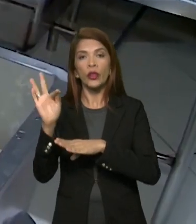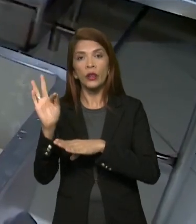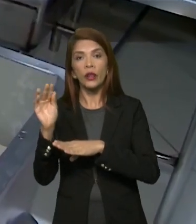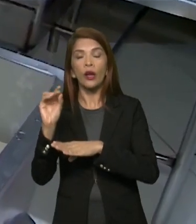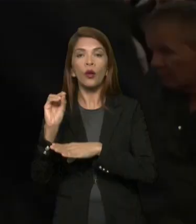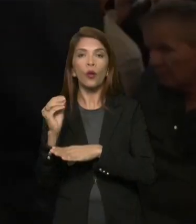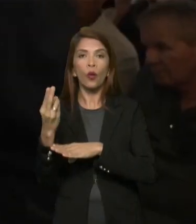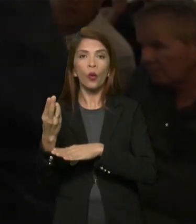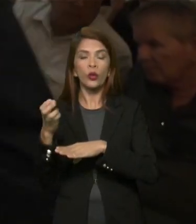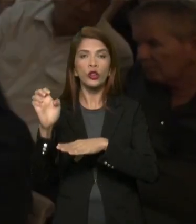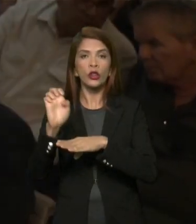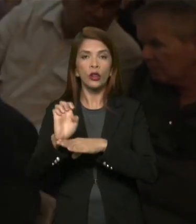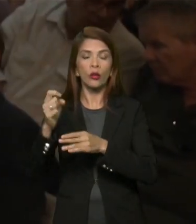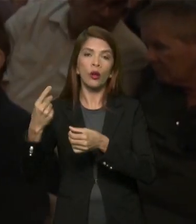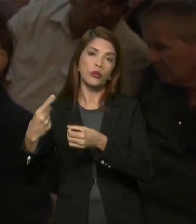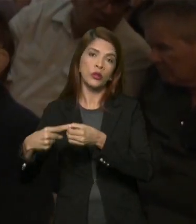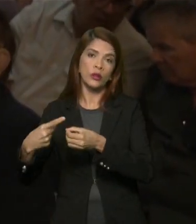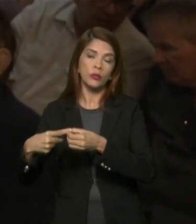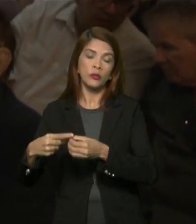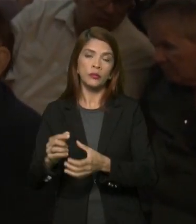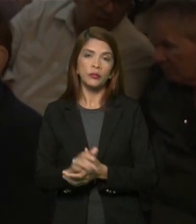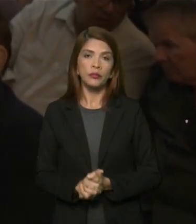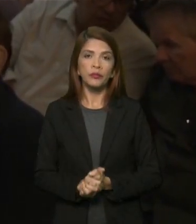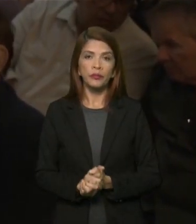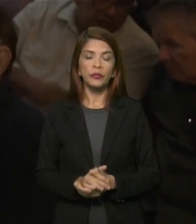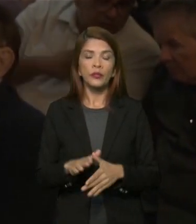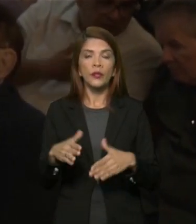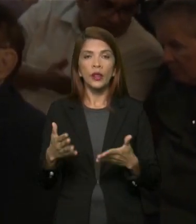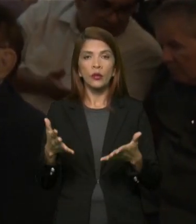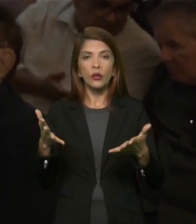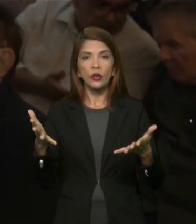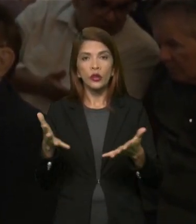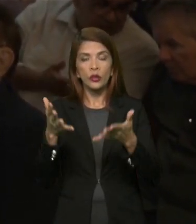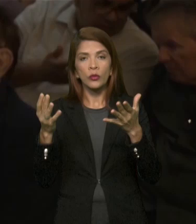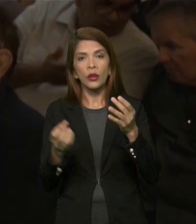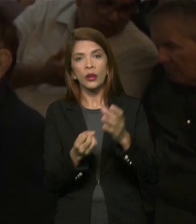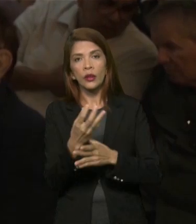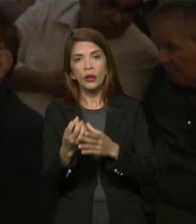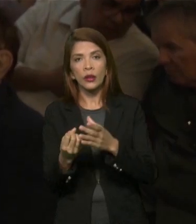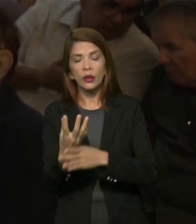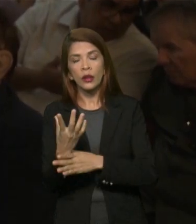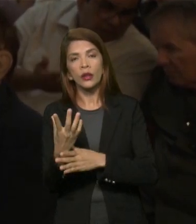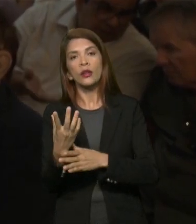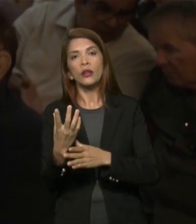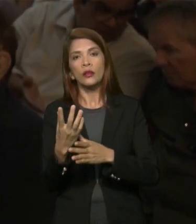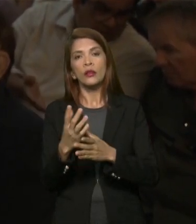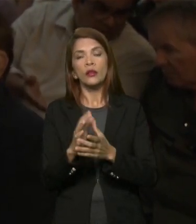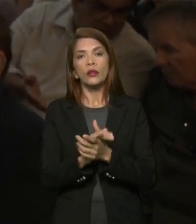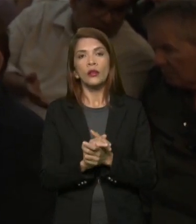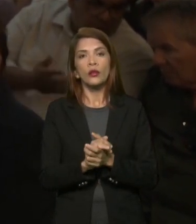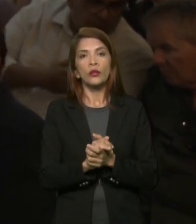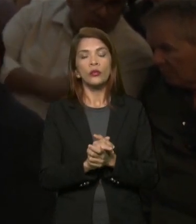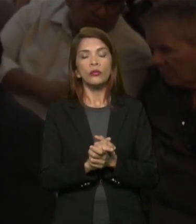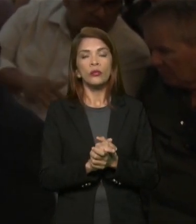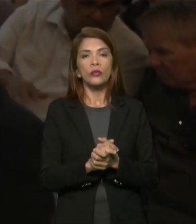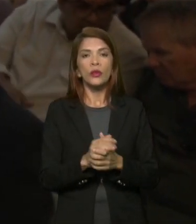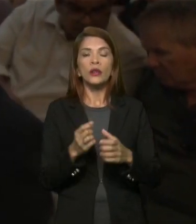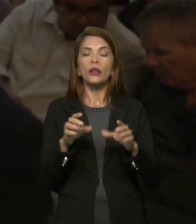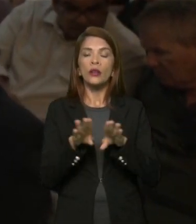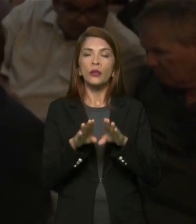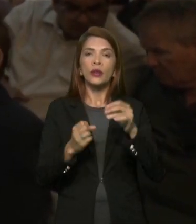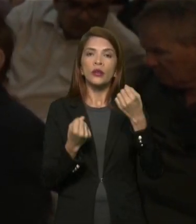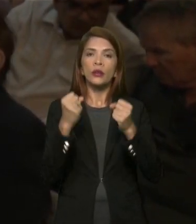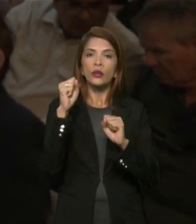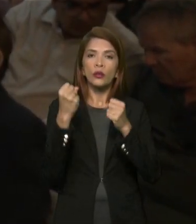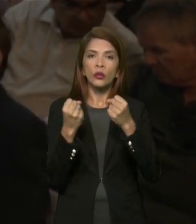estadual ou municipal. Estimularmos a produção também do pequeno produtor, do médio, para que as indústrias a cada vez